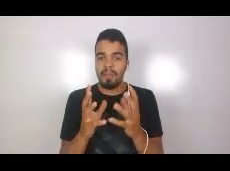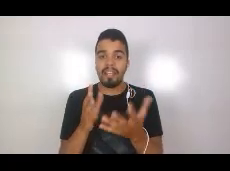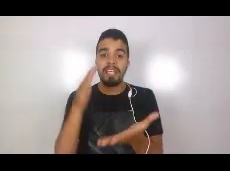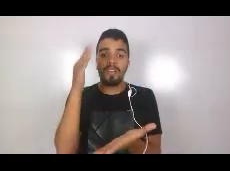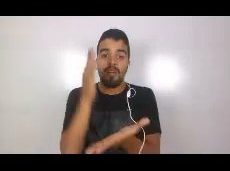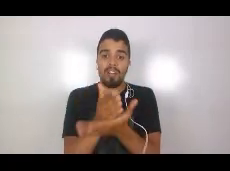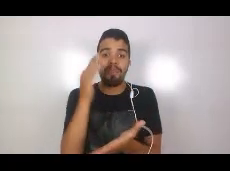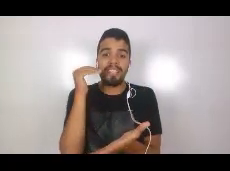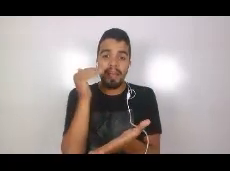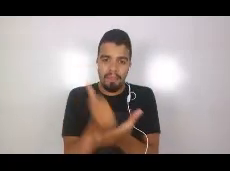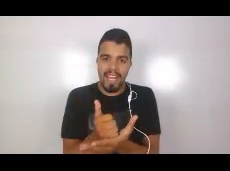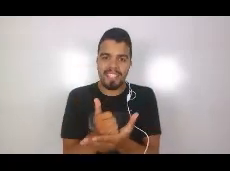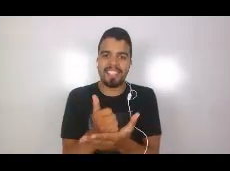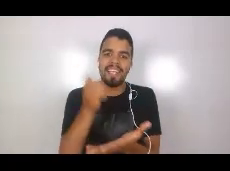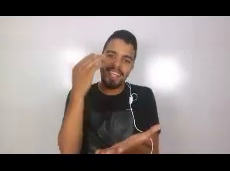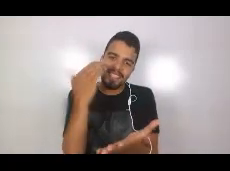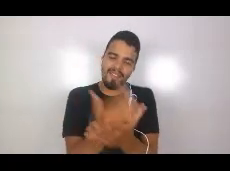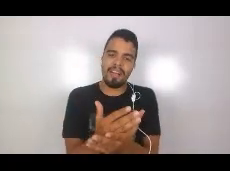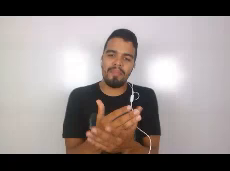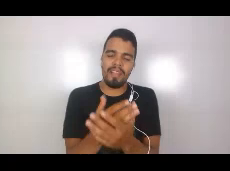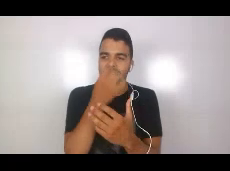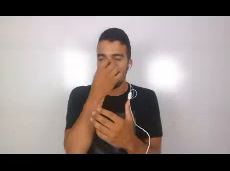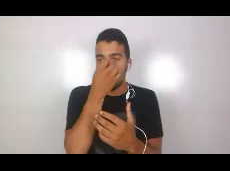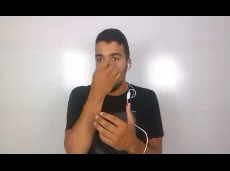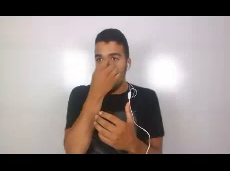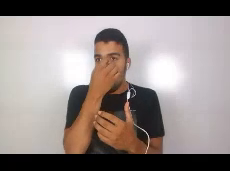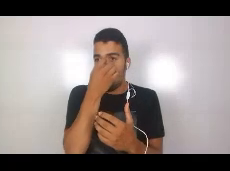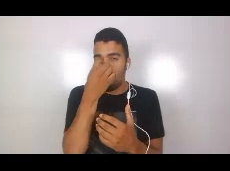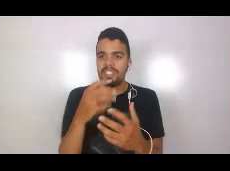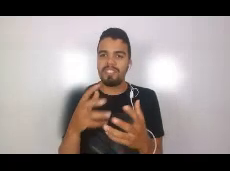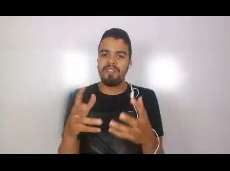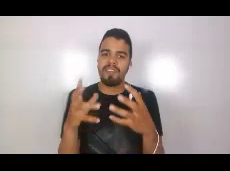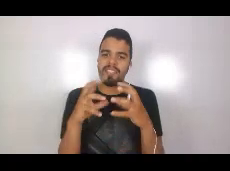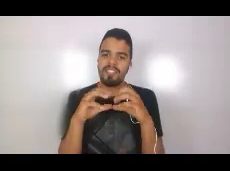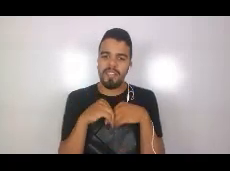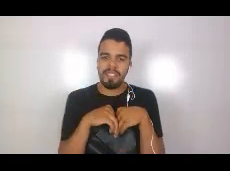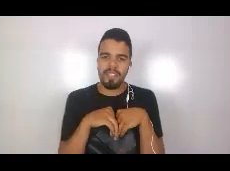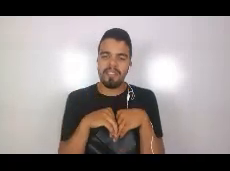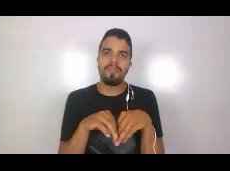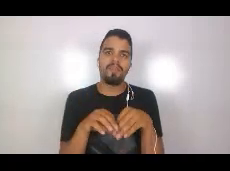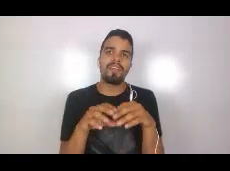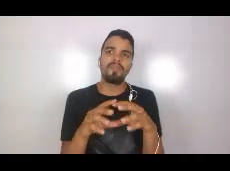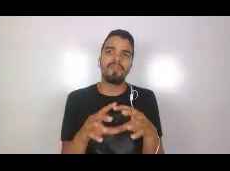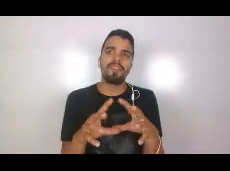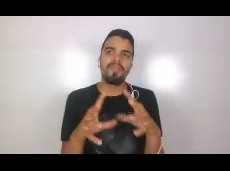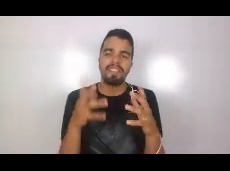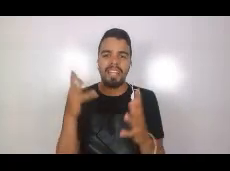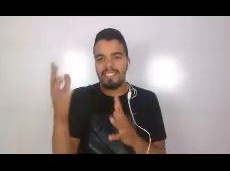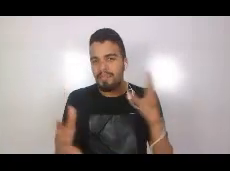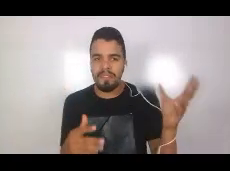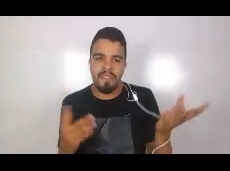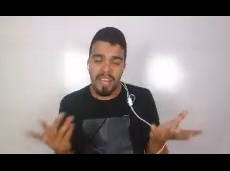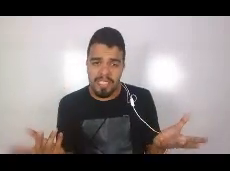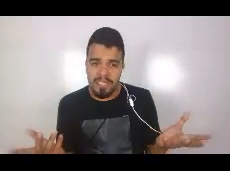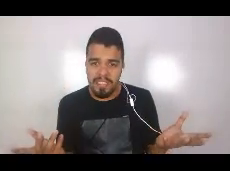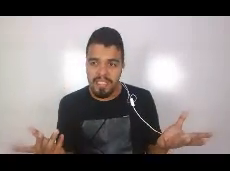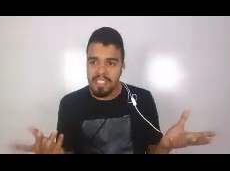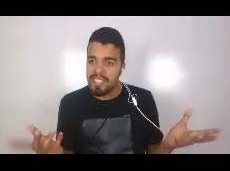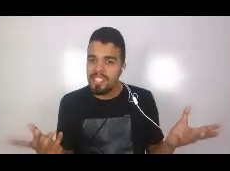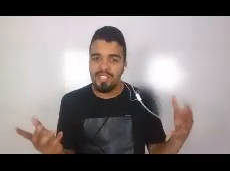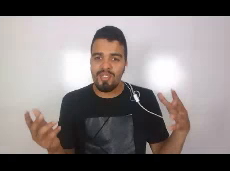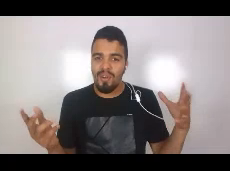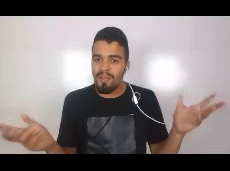desse vocabulário e colocarmos em prática esses vocabulários, obviamente que não vai ser só esse, né? Então, por exemplo, como que eu vou sinalizar uma